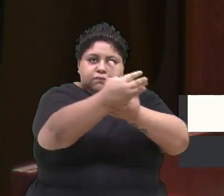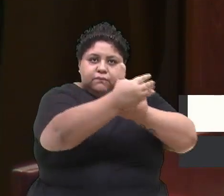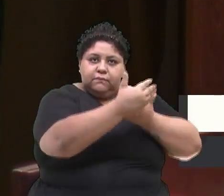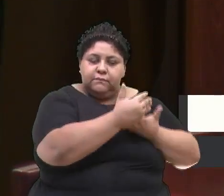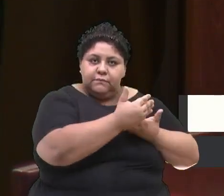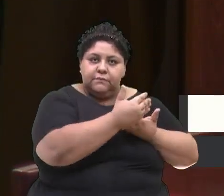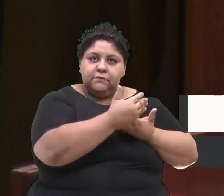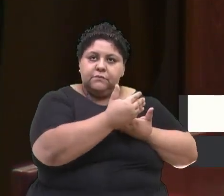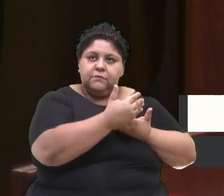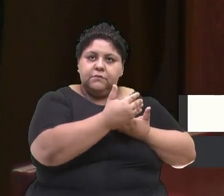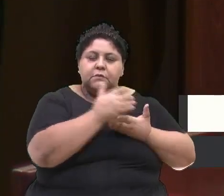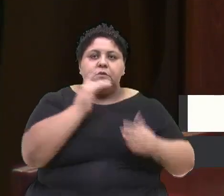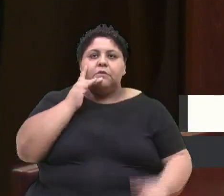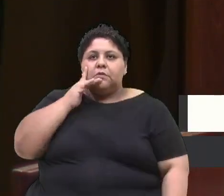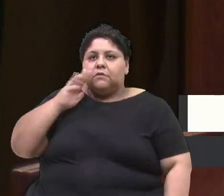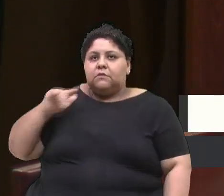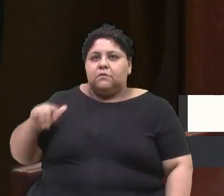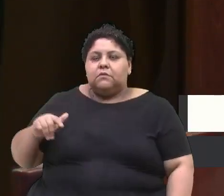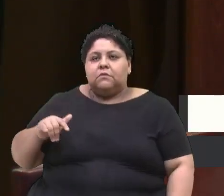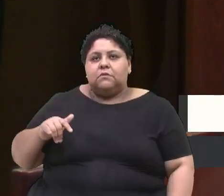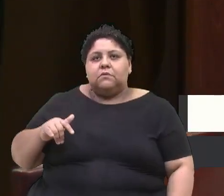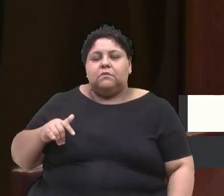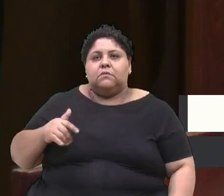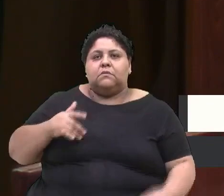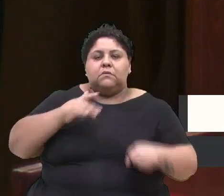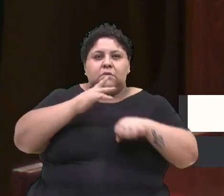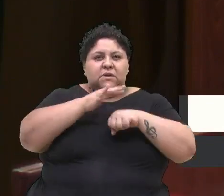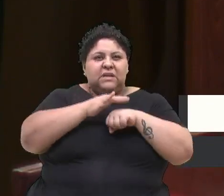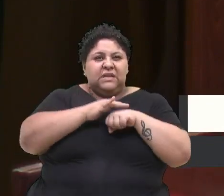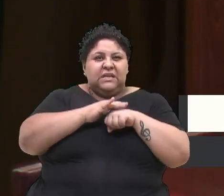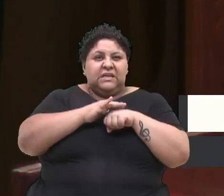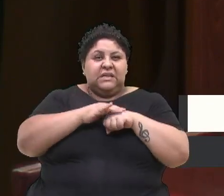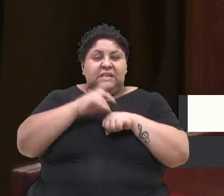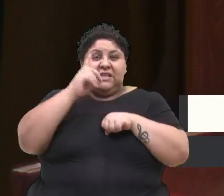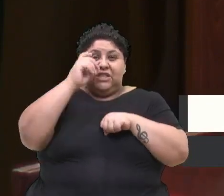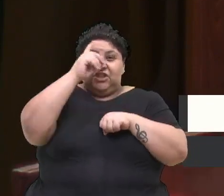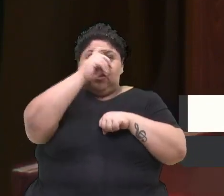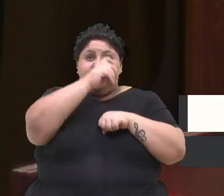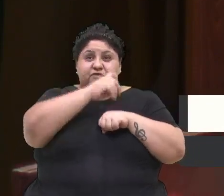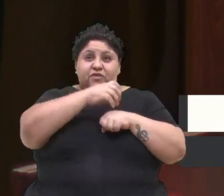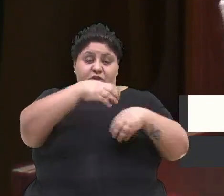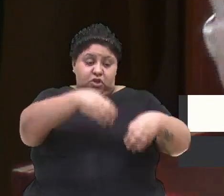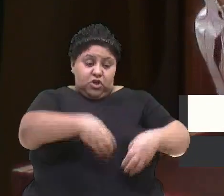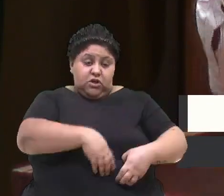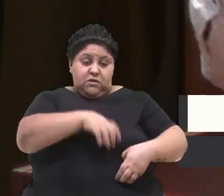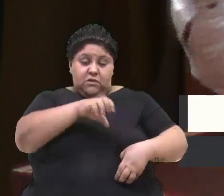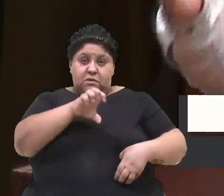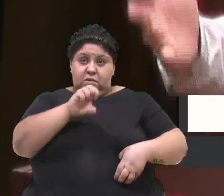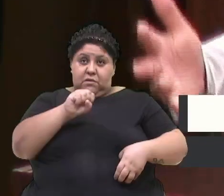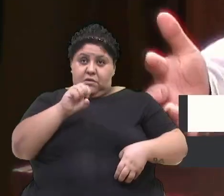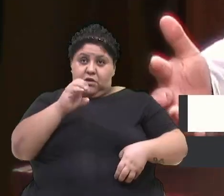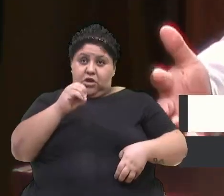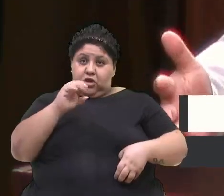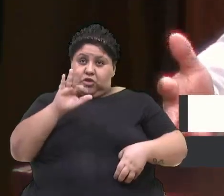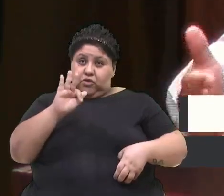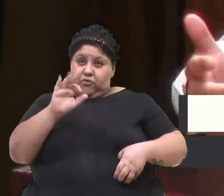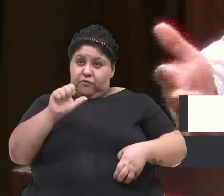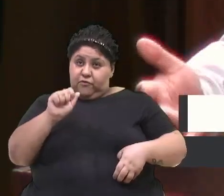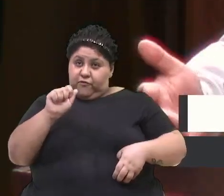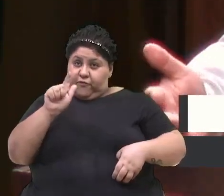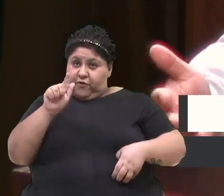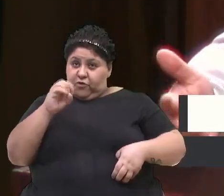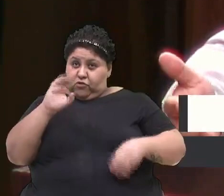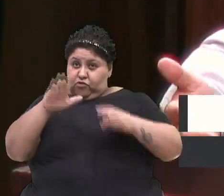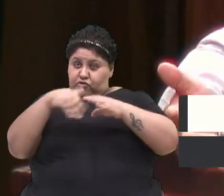um menino com uma doença super rara no esôfago. No dia seguinte, várias pessoas da cidade se uniram, os